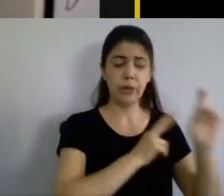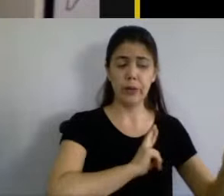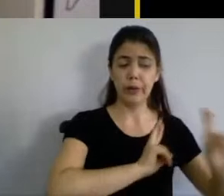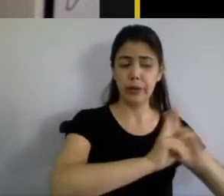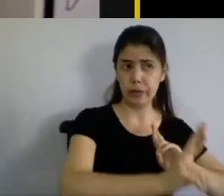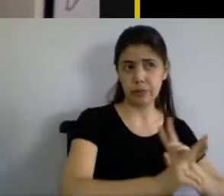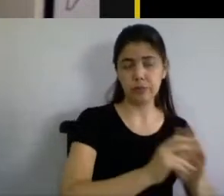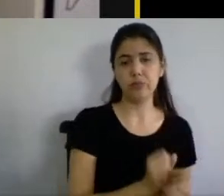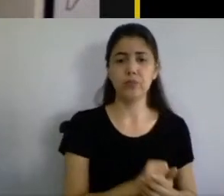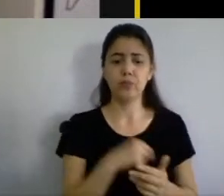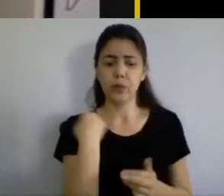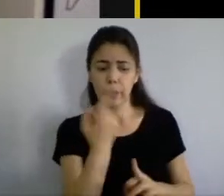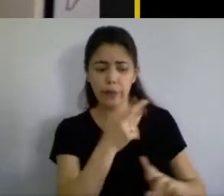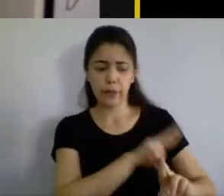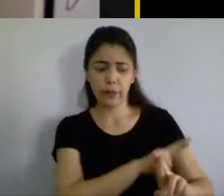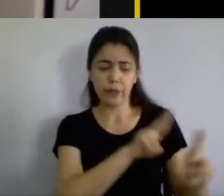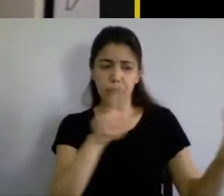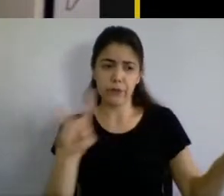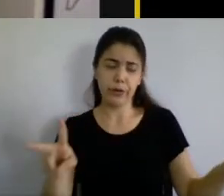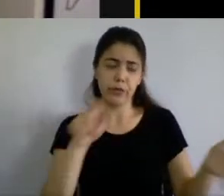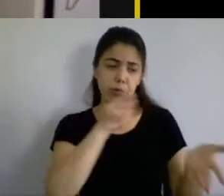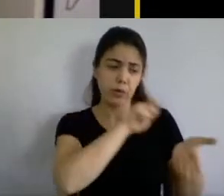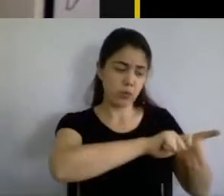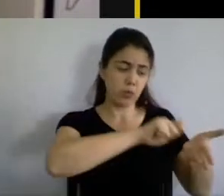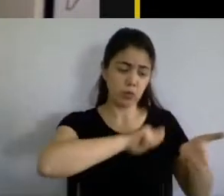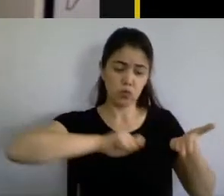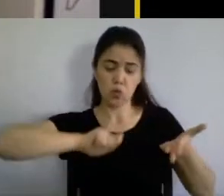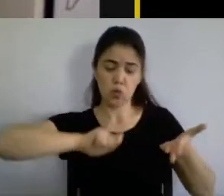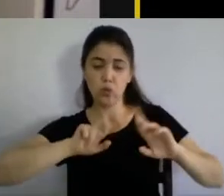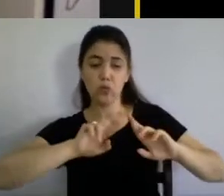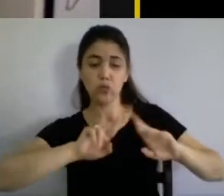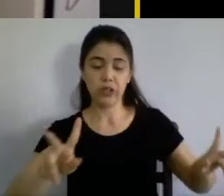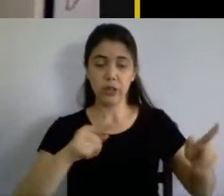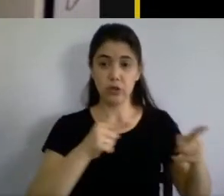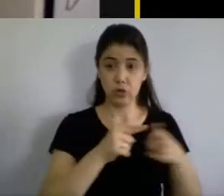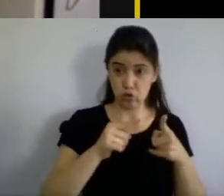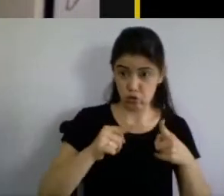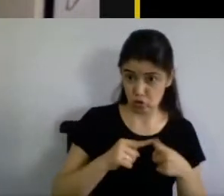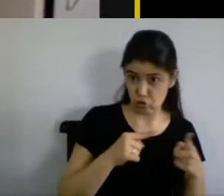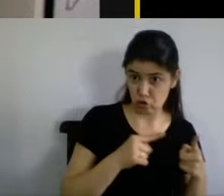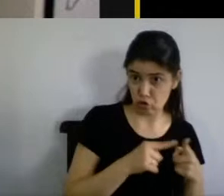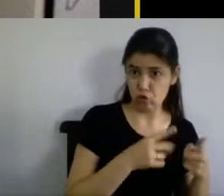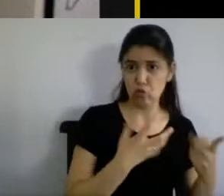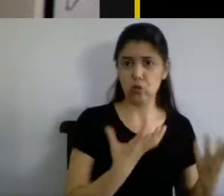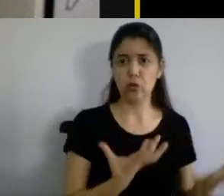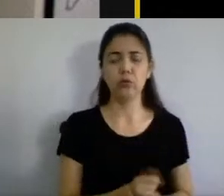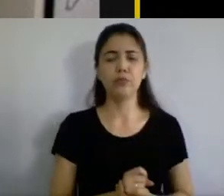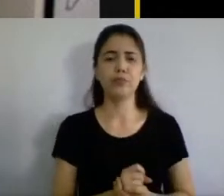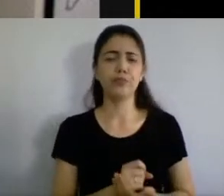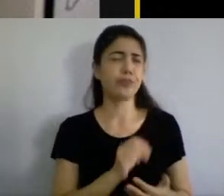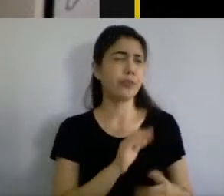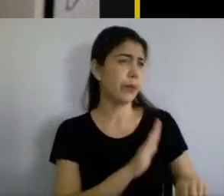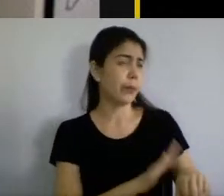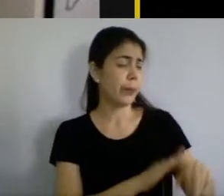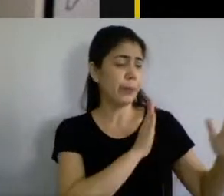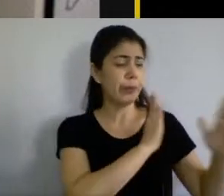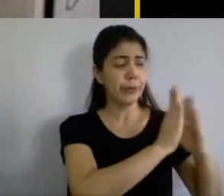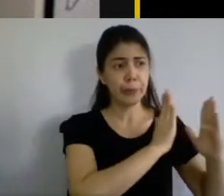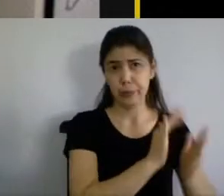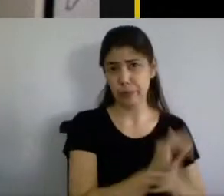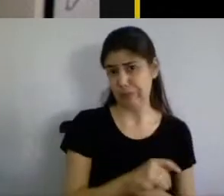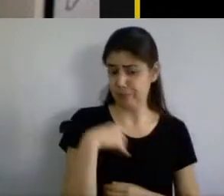estilo do Drummond, do Álvares de Azevedo e do Gregório de Matos, falando de estilos, de épocas, a gente